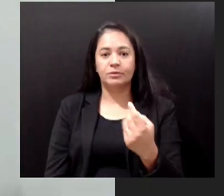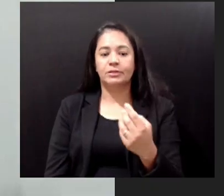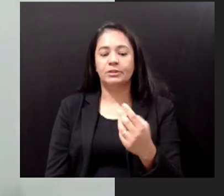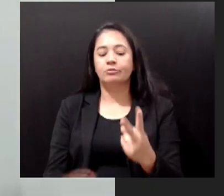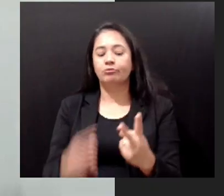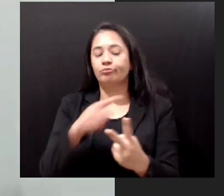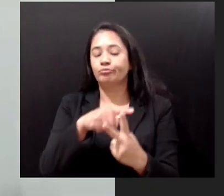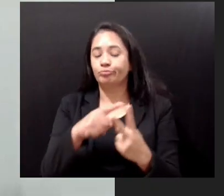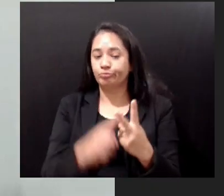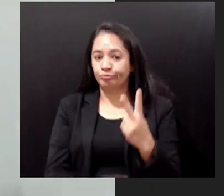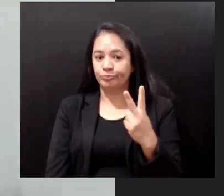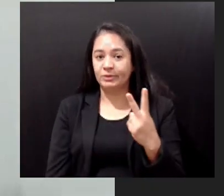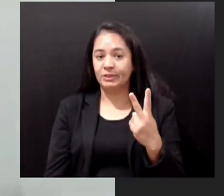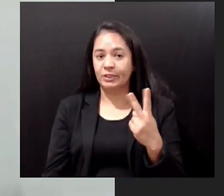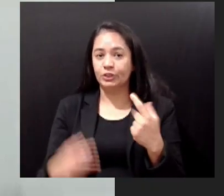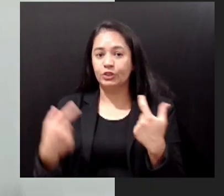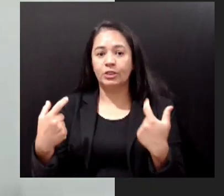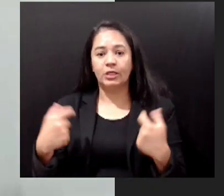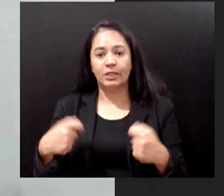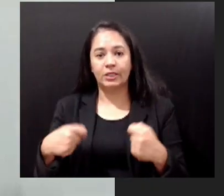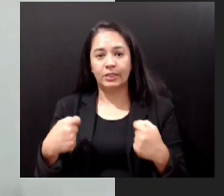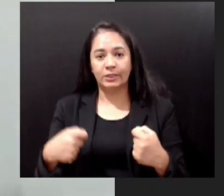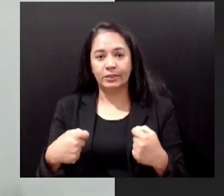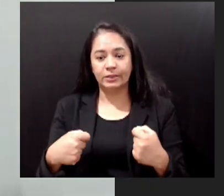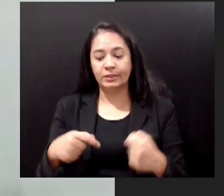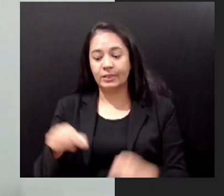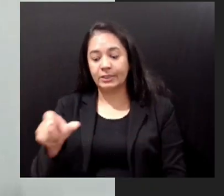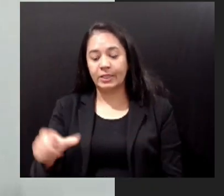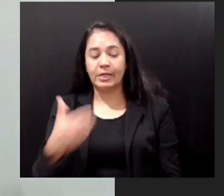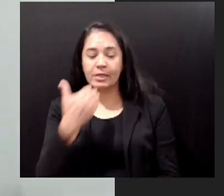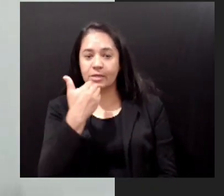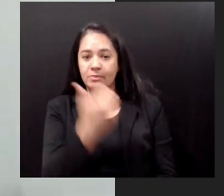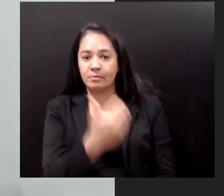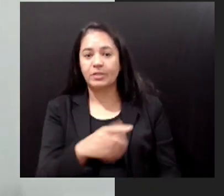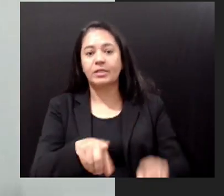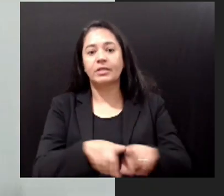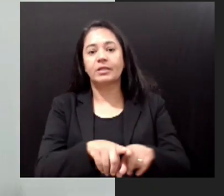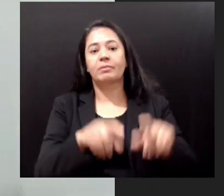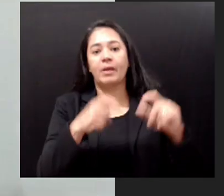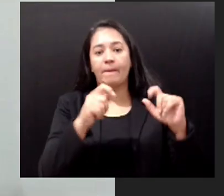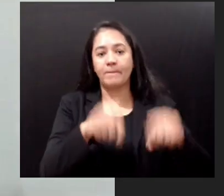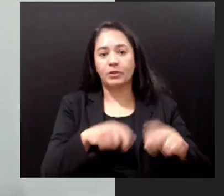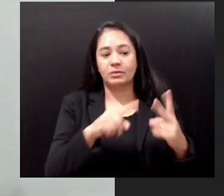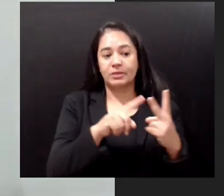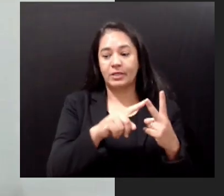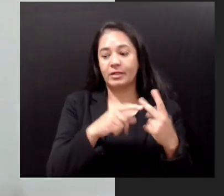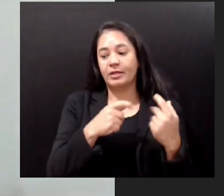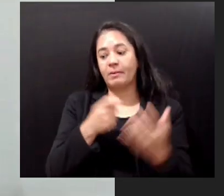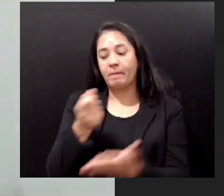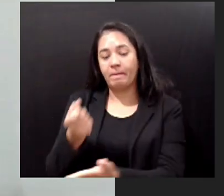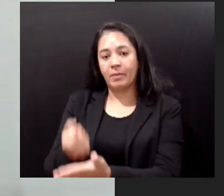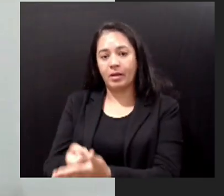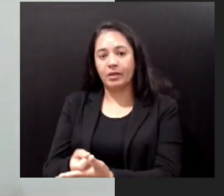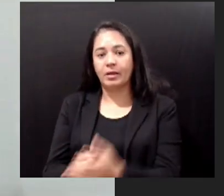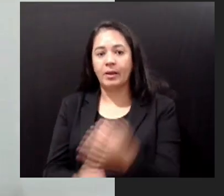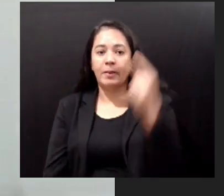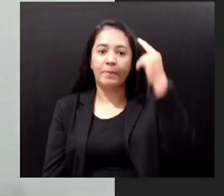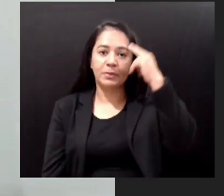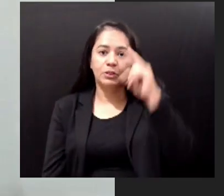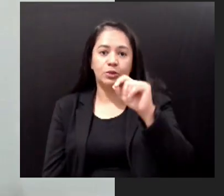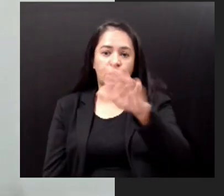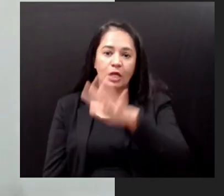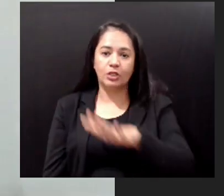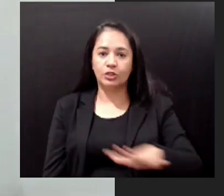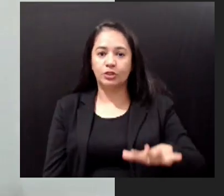a necessidade de quem pede e a possibilidade de quem paga. Então, pensando que, grosso modo, a maioria das